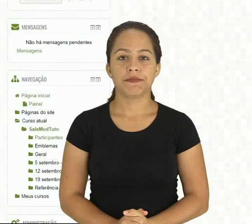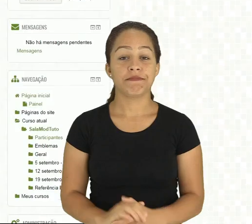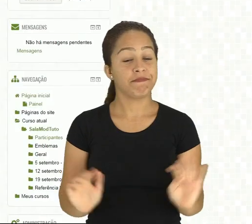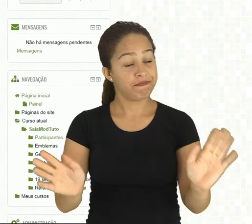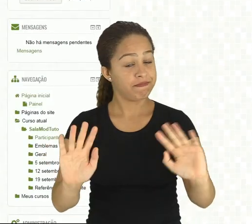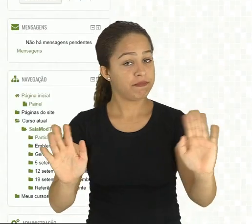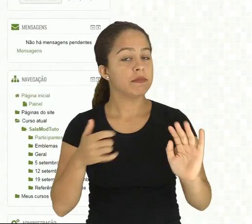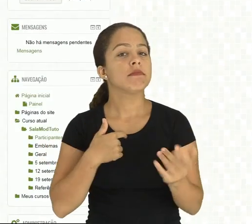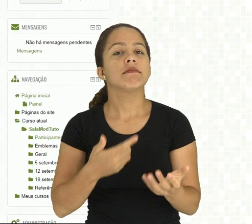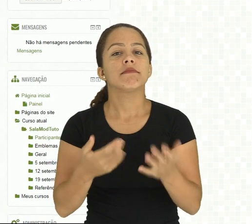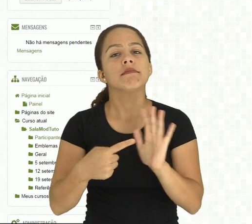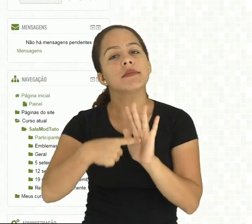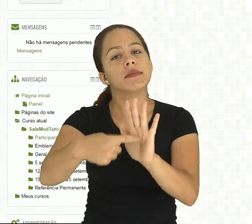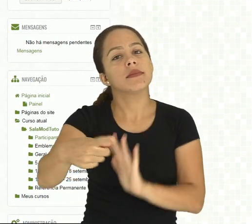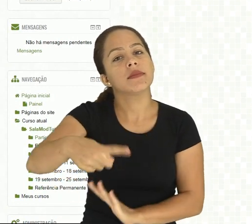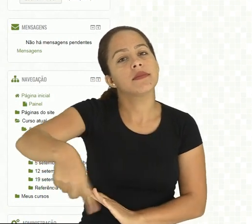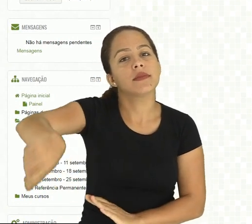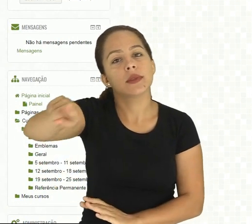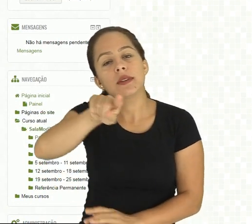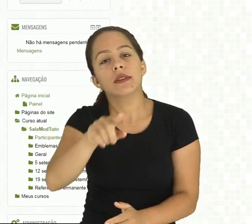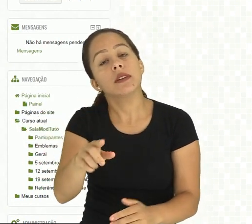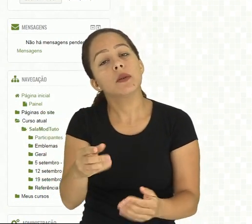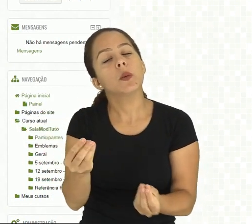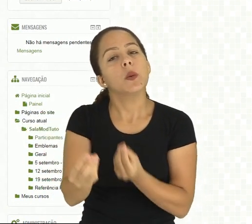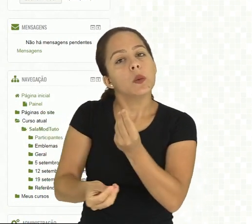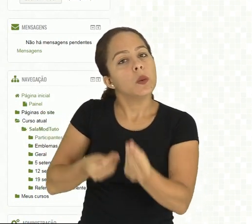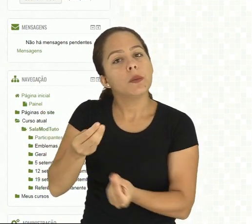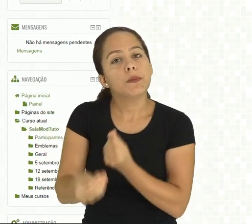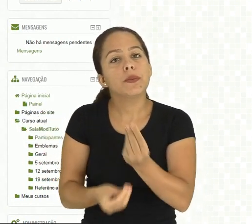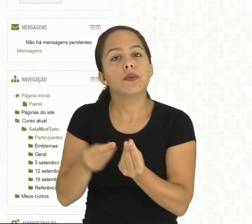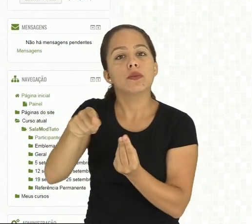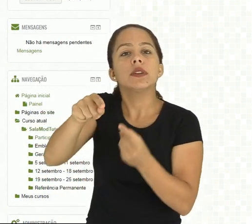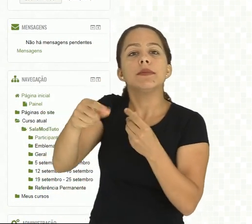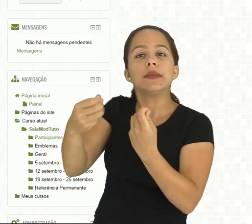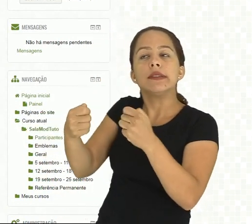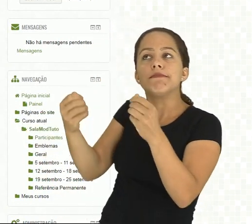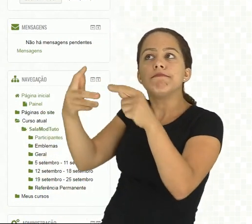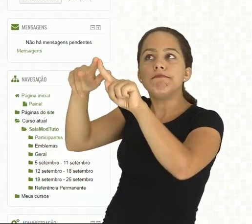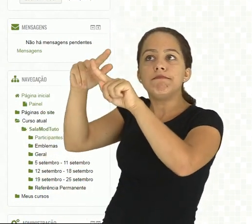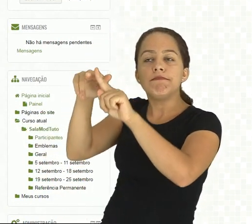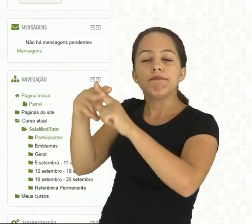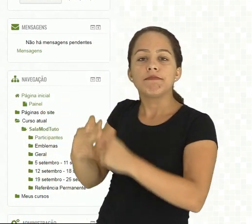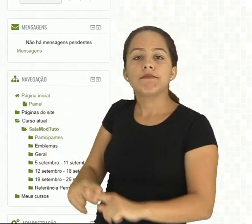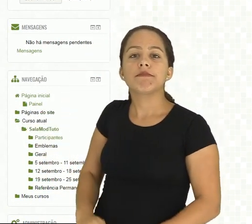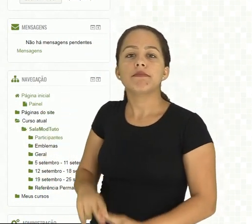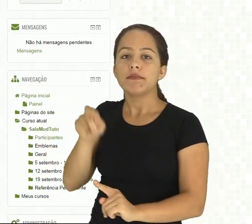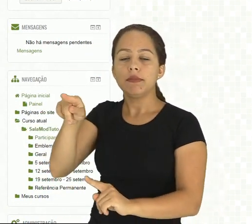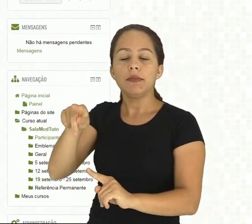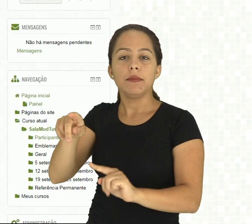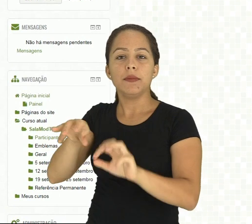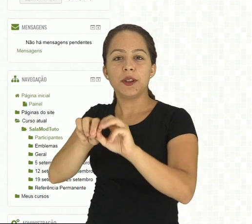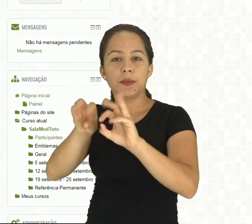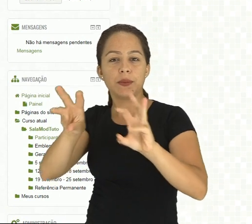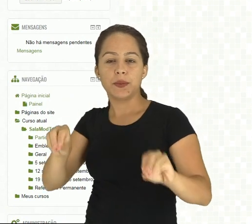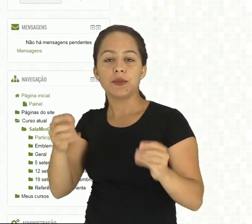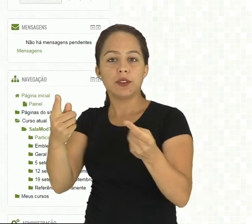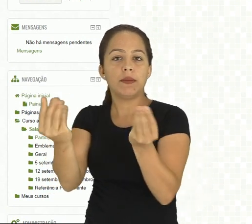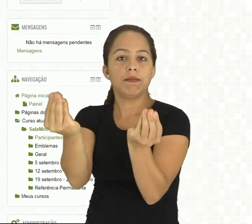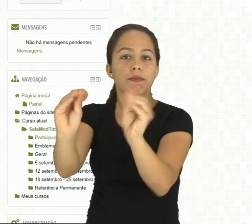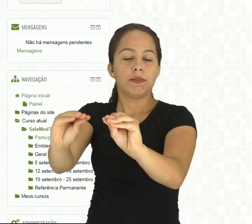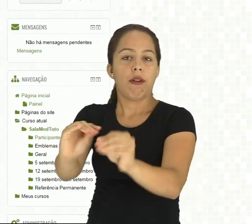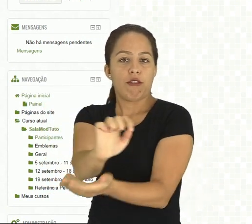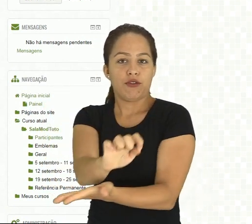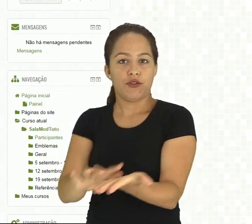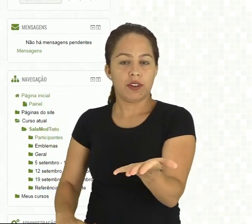olá eu quero mostrar para você agora quais as configurações você precisa inserir para poder criar